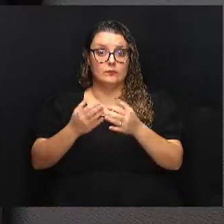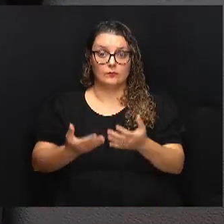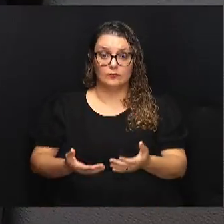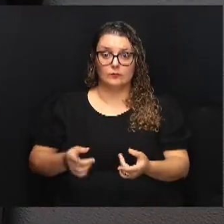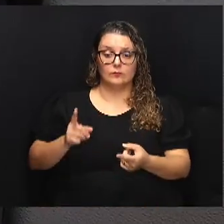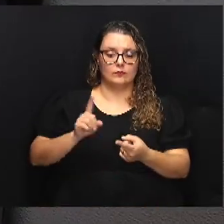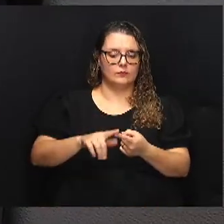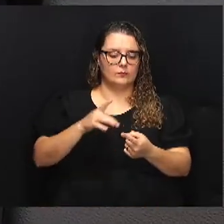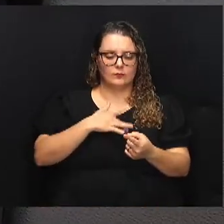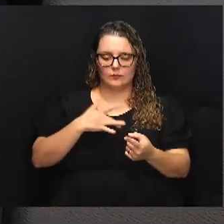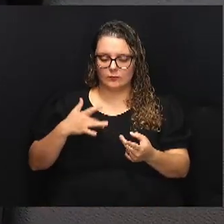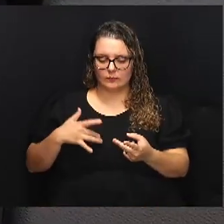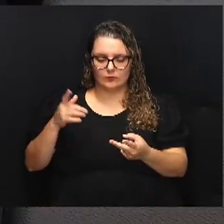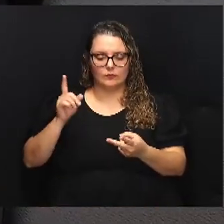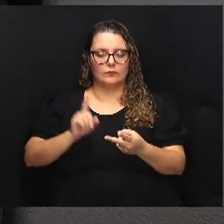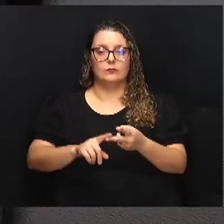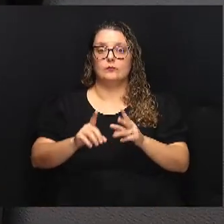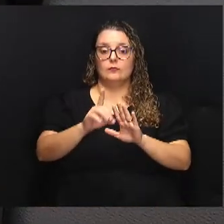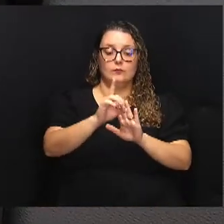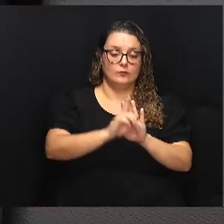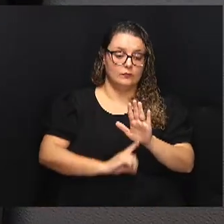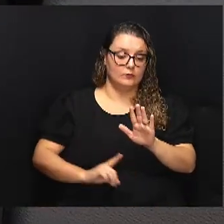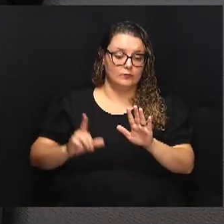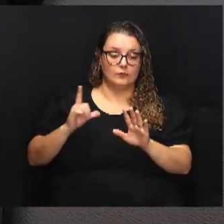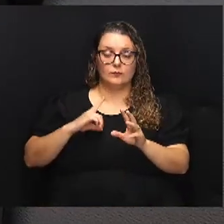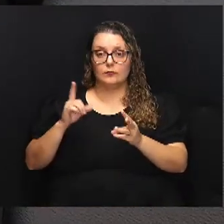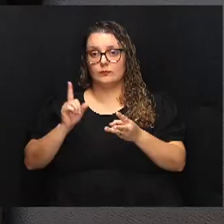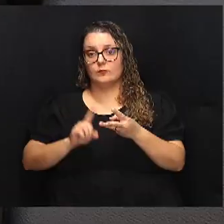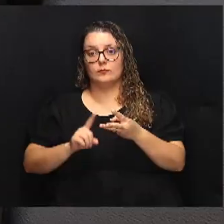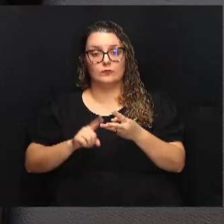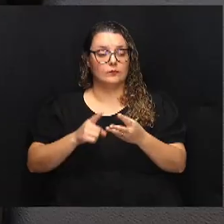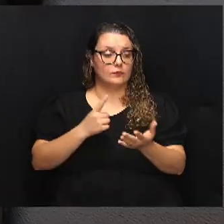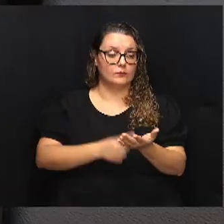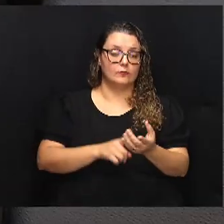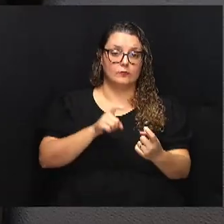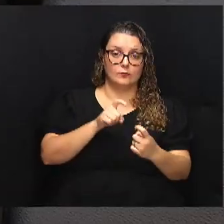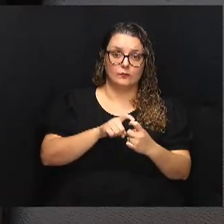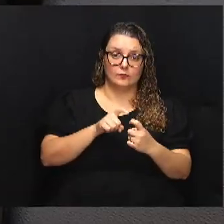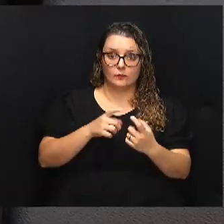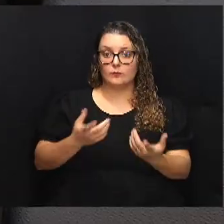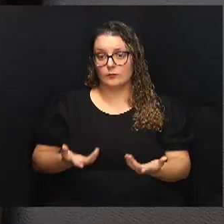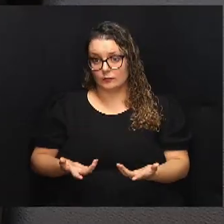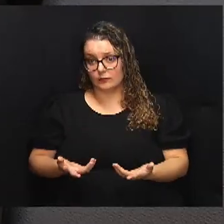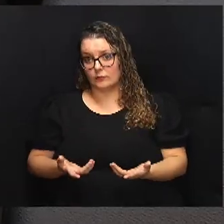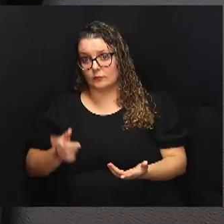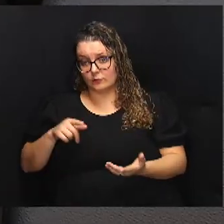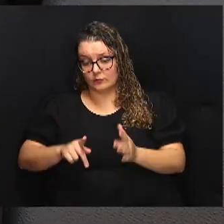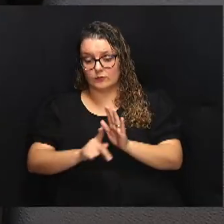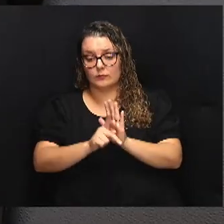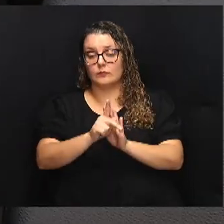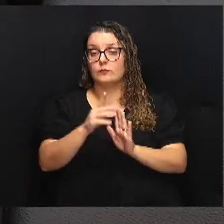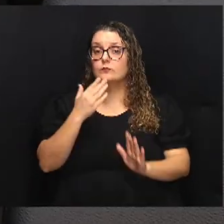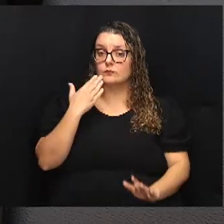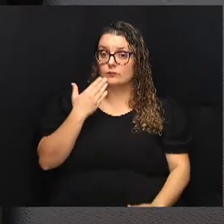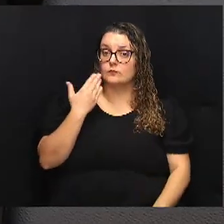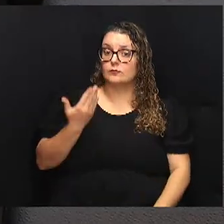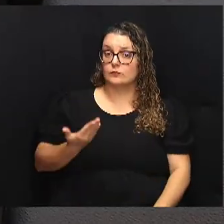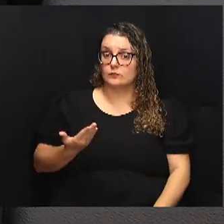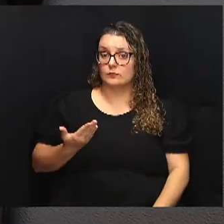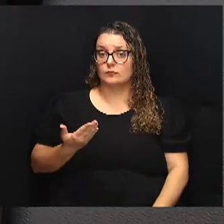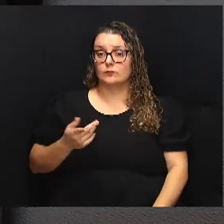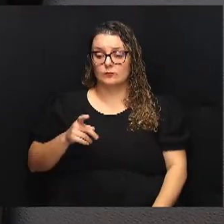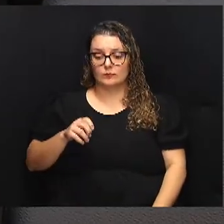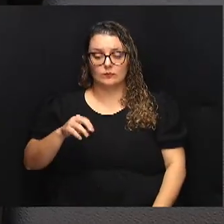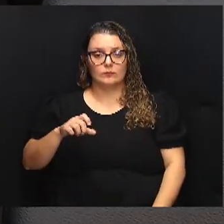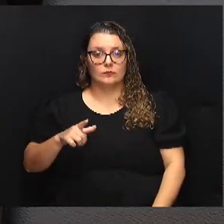de saúde, dos direitos que tem, marcar consulta. Então é um projeto que a gente tenha que possa facilitar nesse portal,